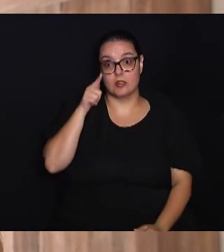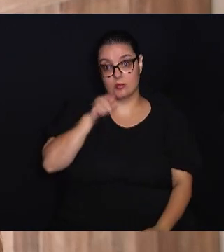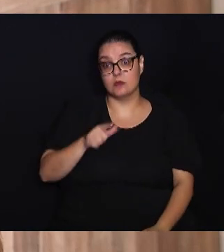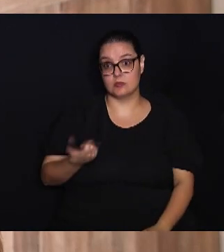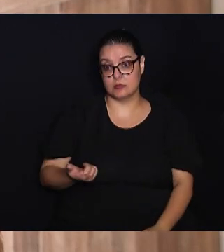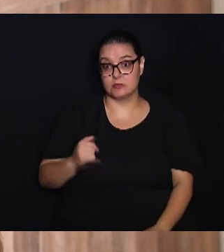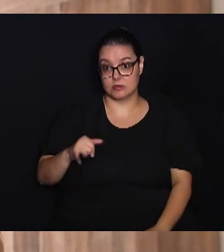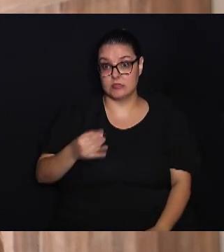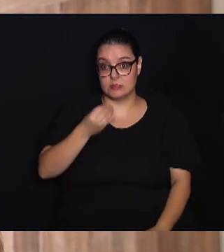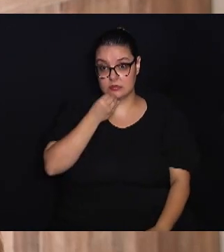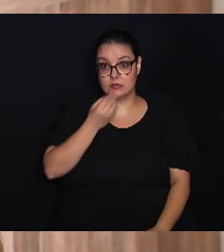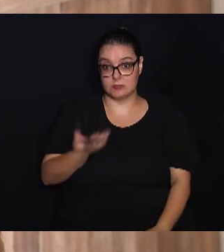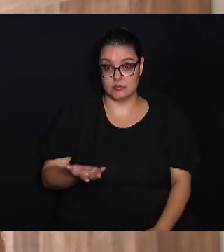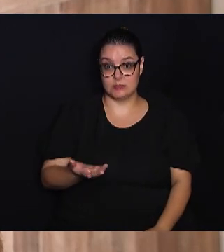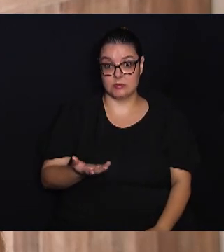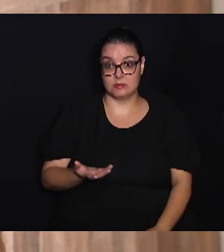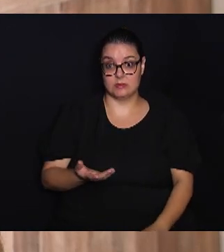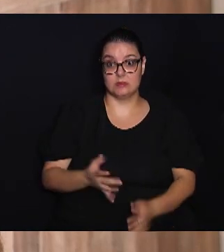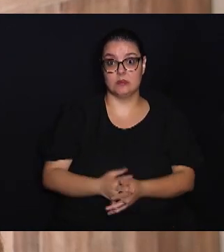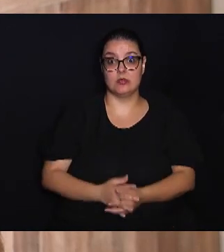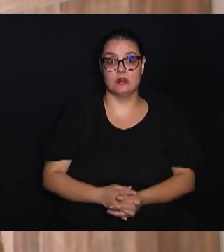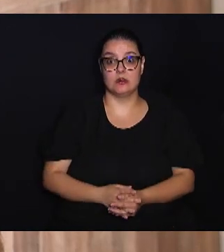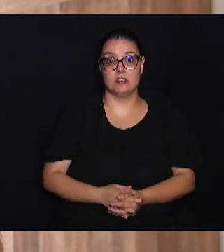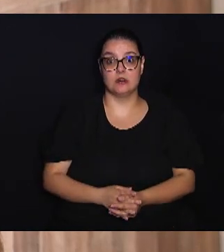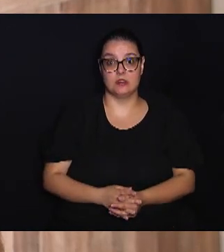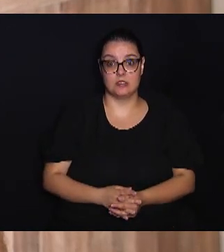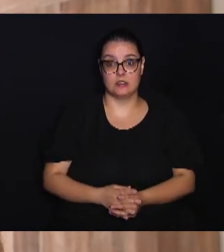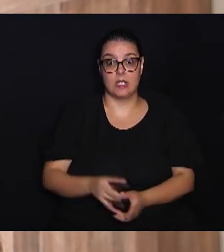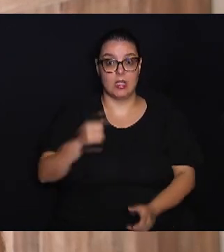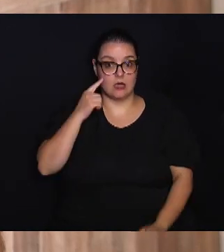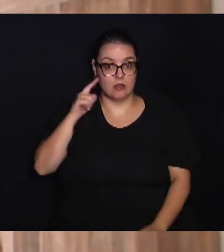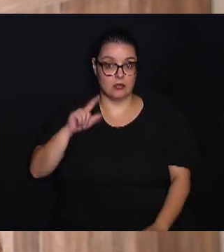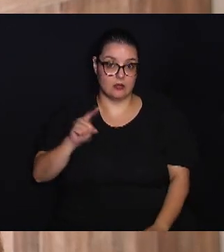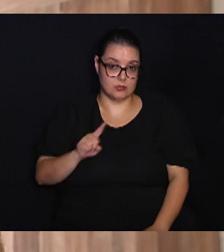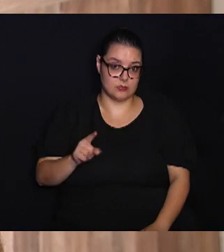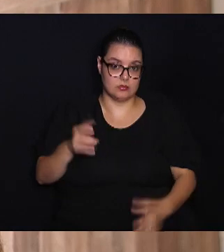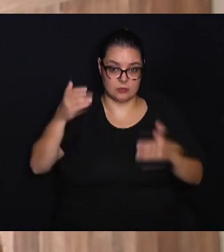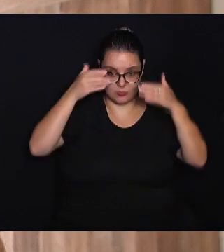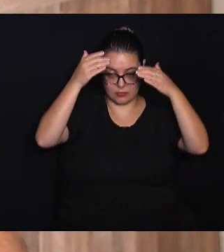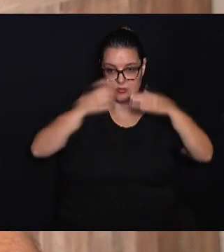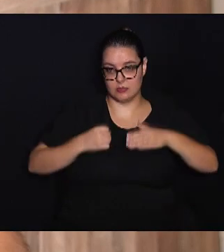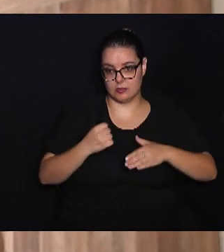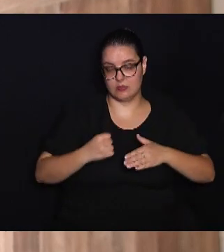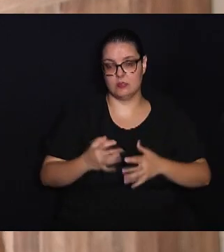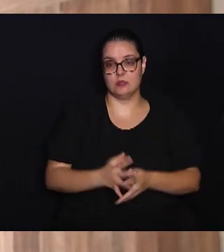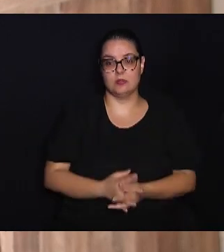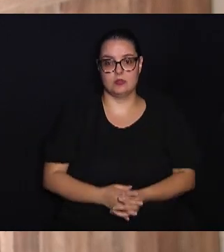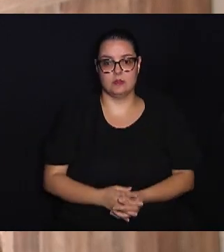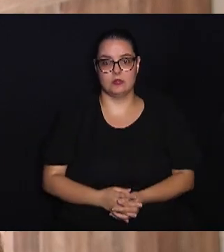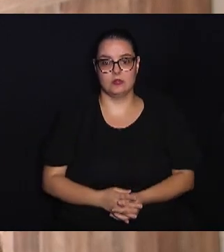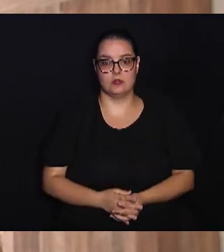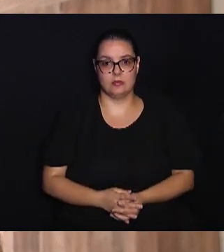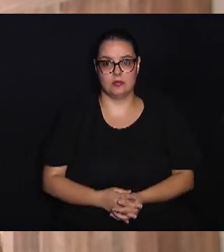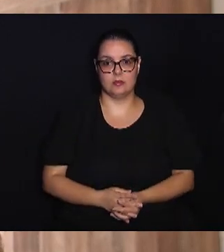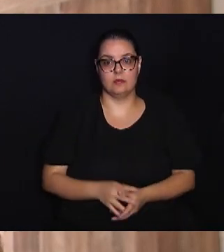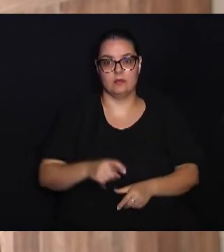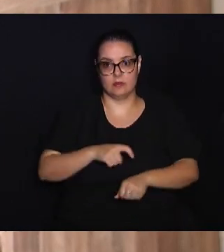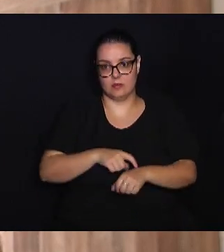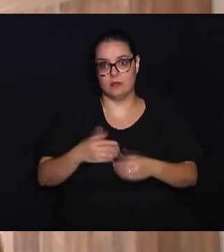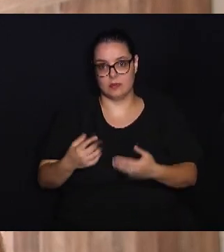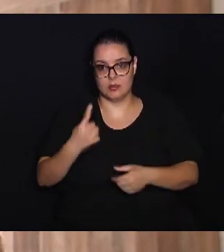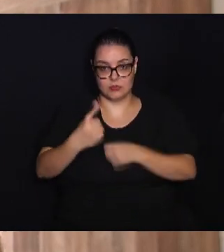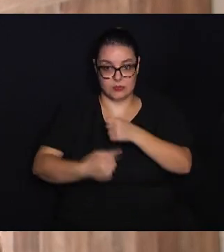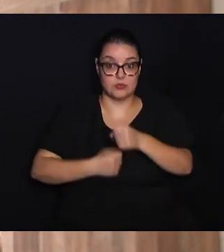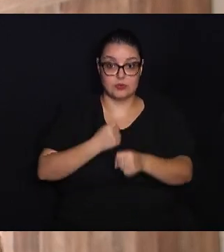vaga de essa oportunidade dentro dessa oportunidade É claro que eu não fui chefe né eu fiquei um